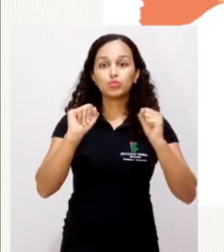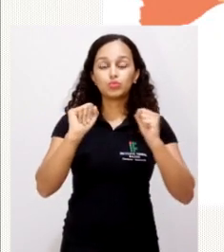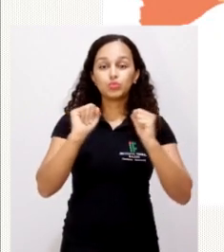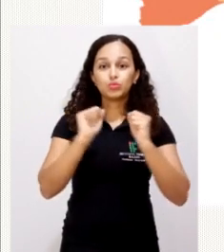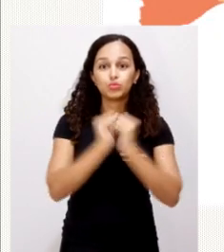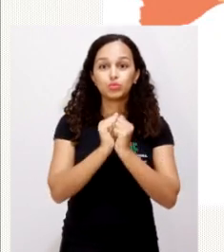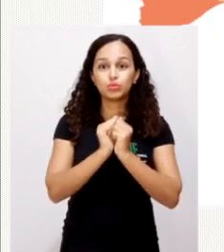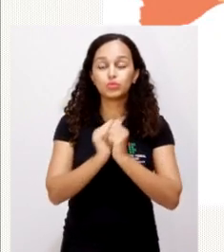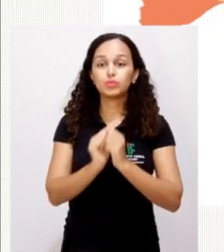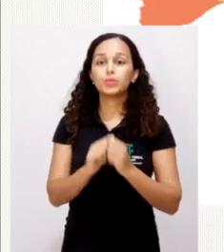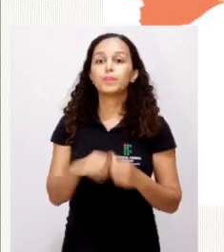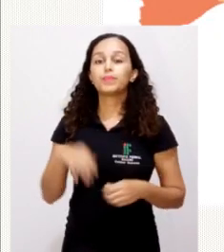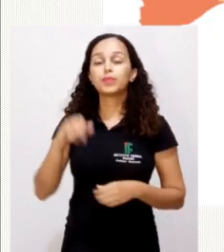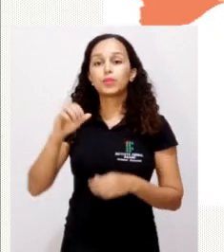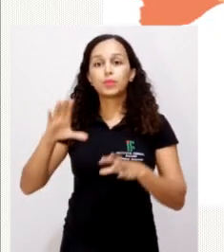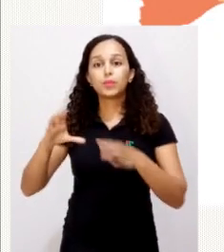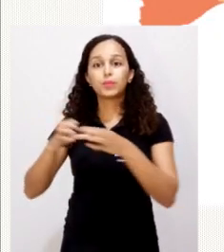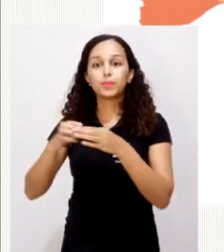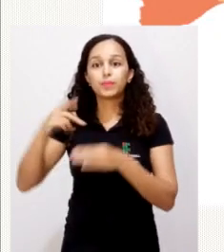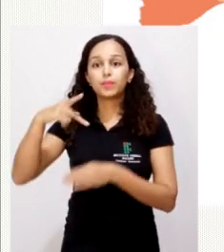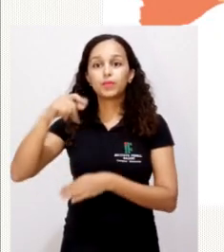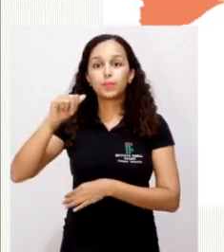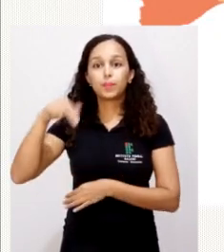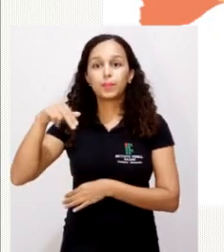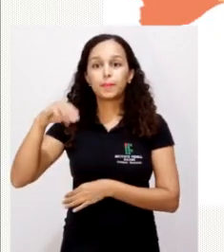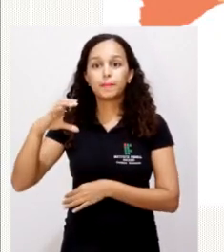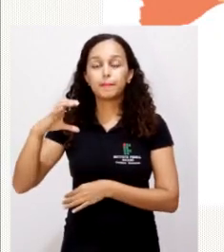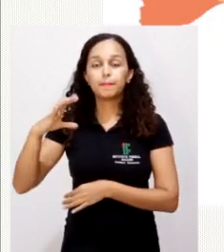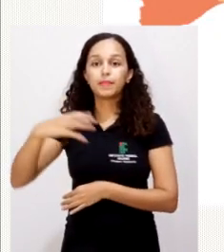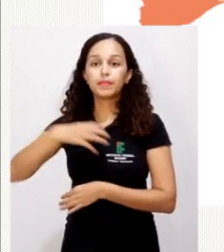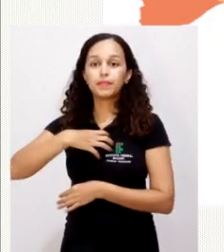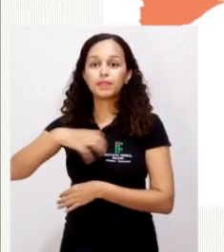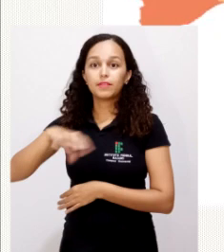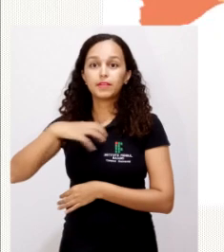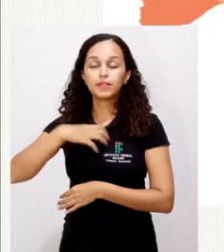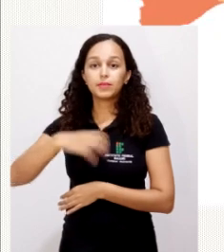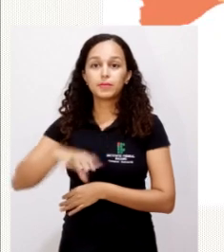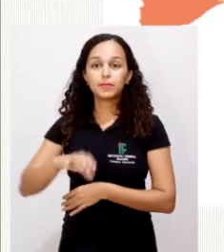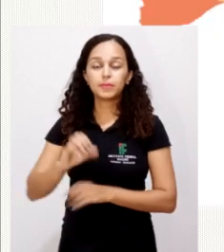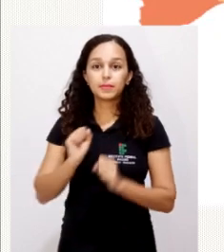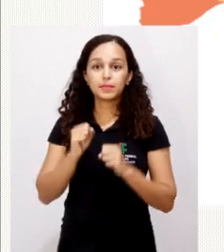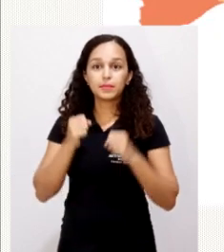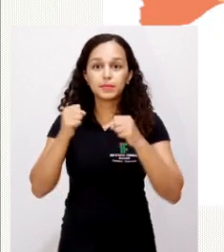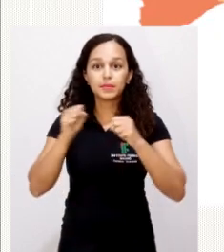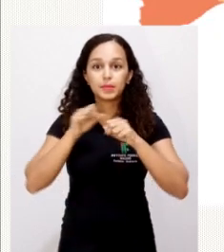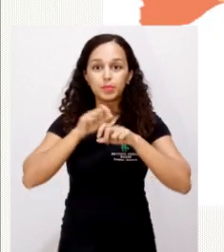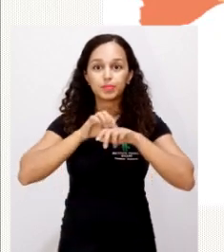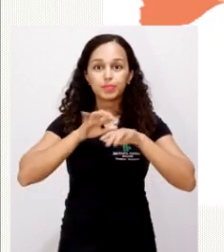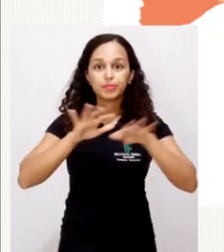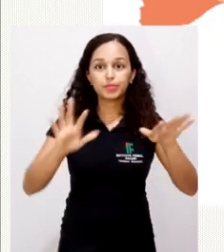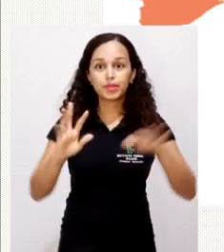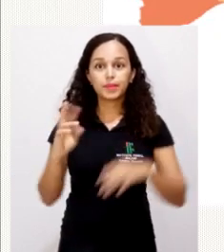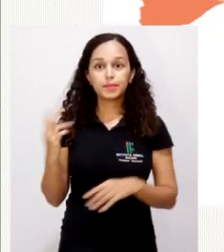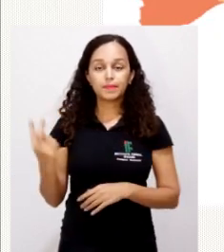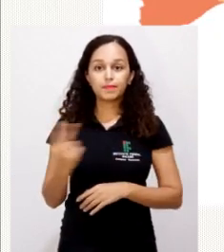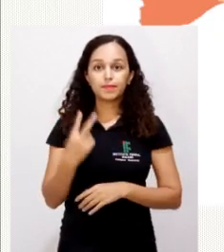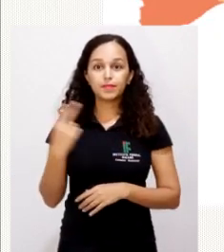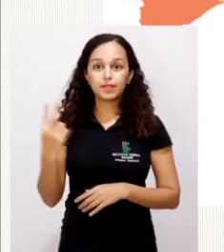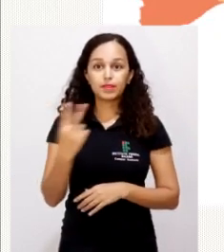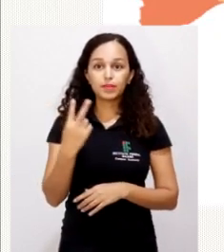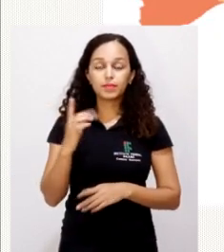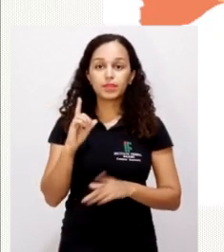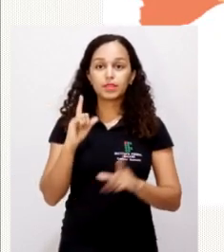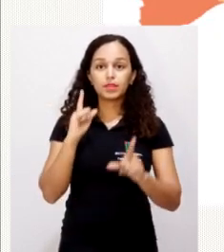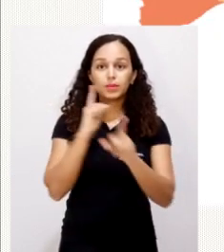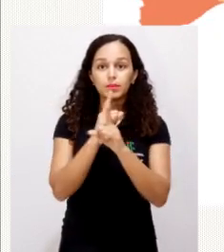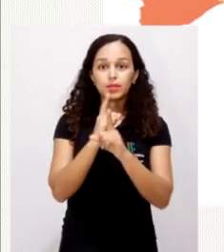de Salvador, em prol dessa disseminação das punks, né, para a valorização, e eles